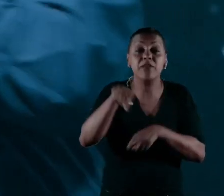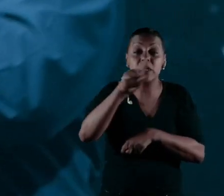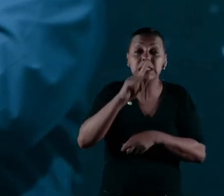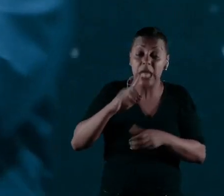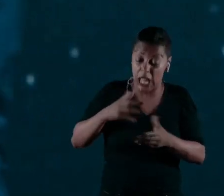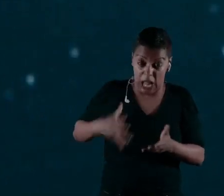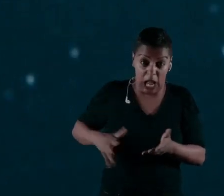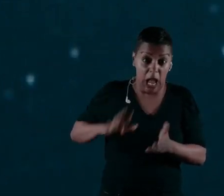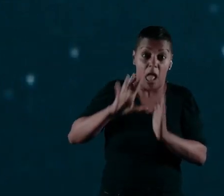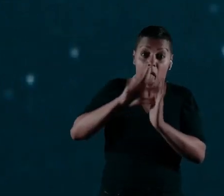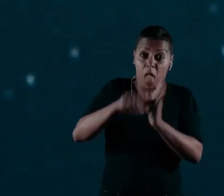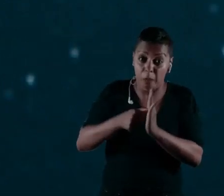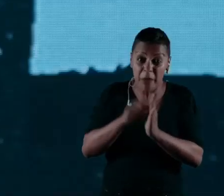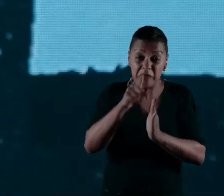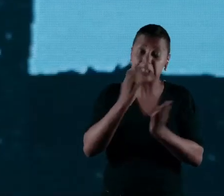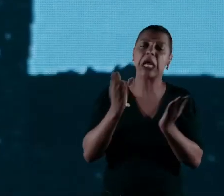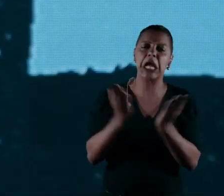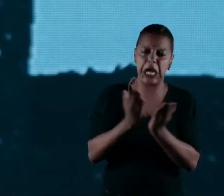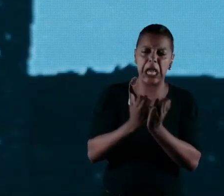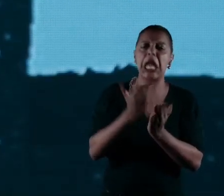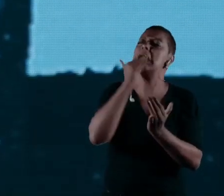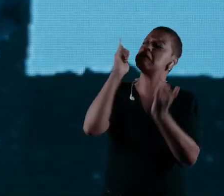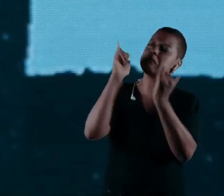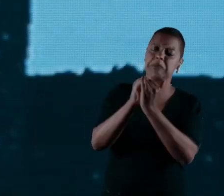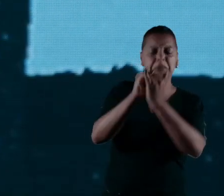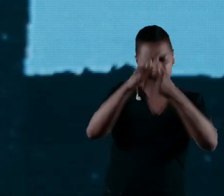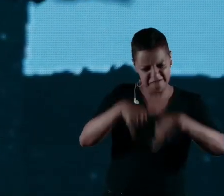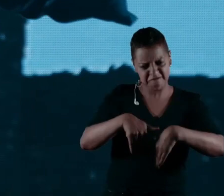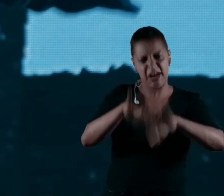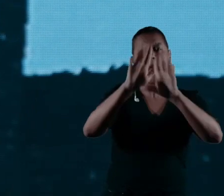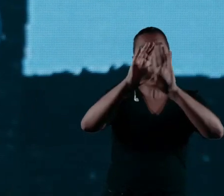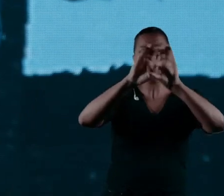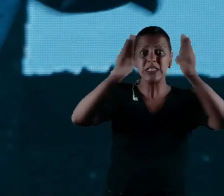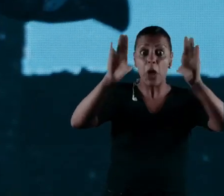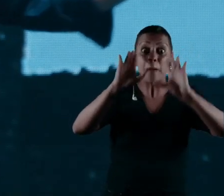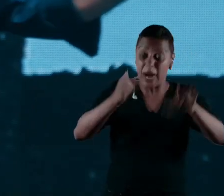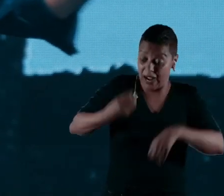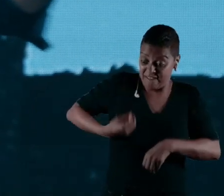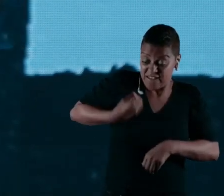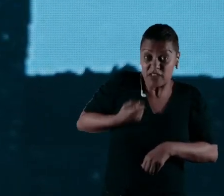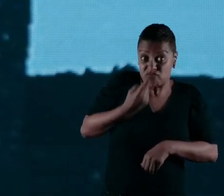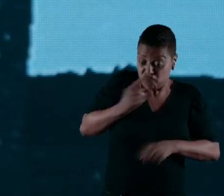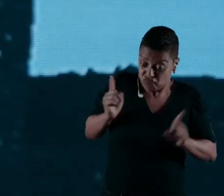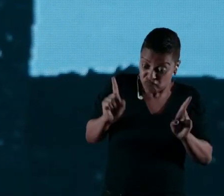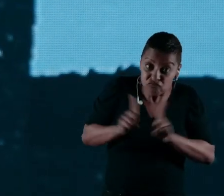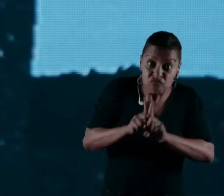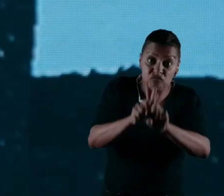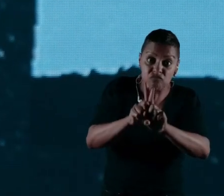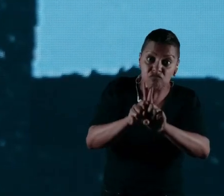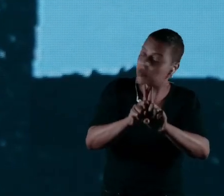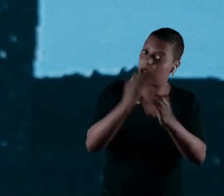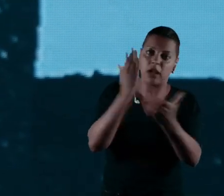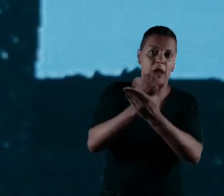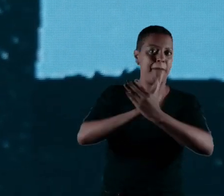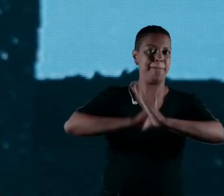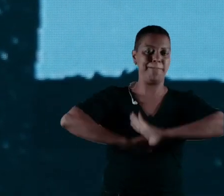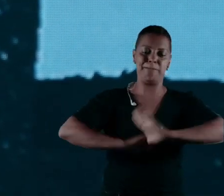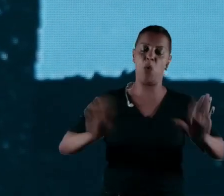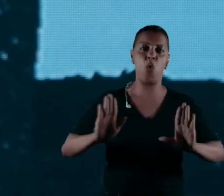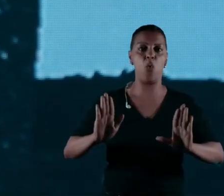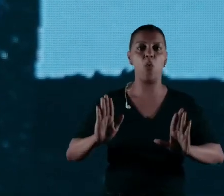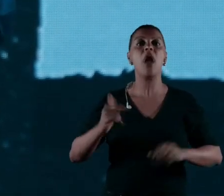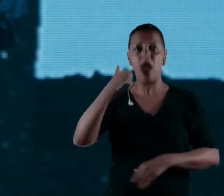perdoo o indivíduo, ele é crente, está perdoado, quero que ele vá para o céu, mas comigo, nunca mais. Agora, eu sou